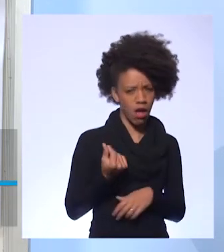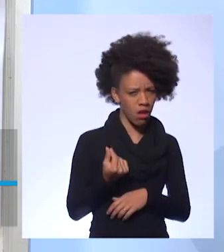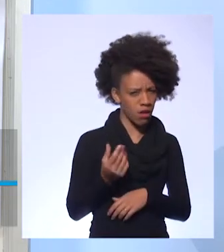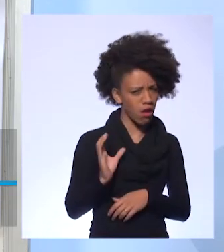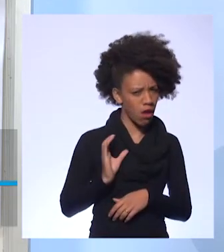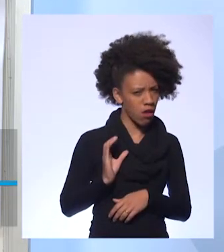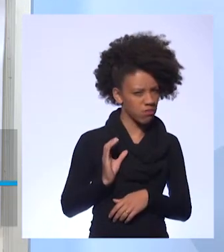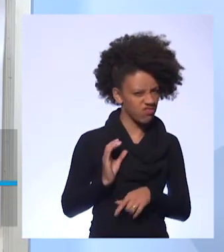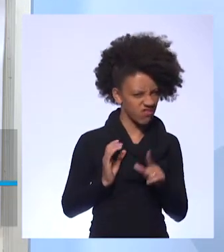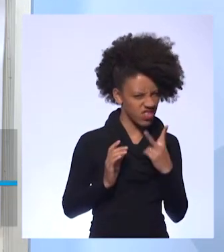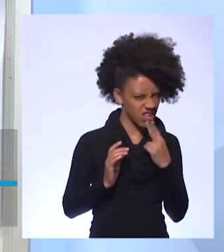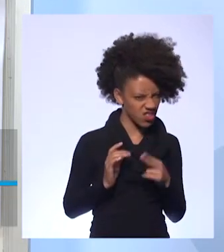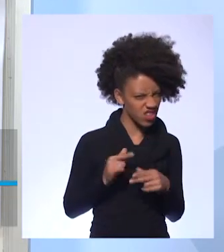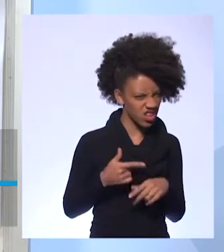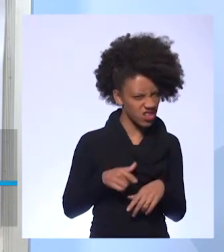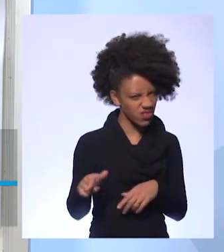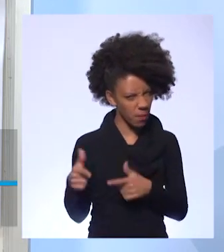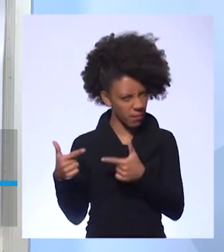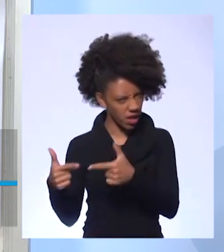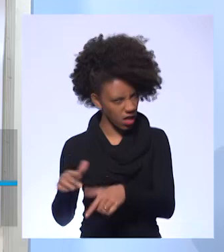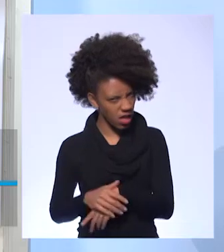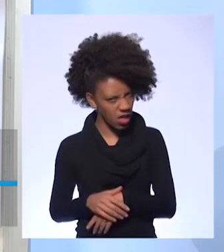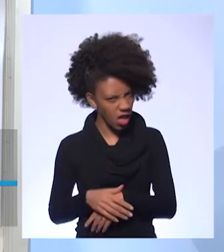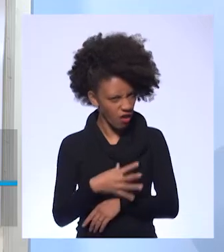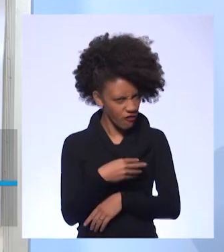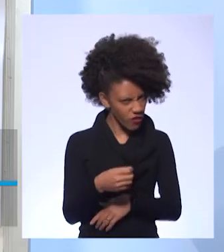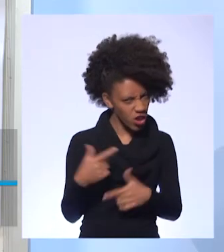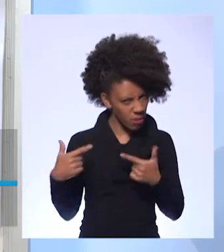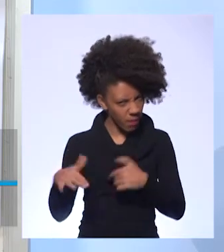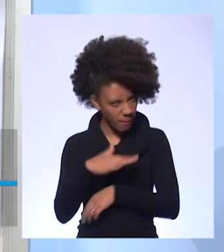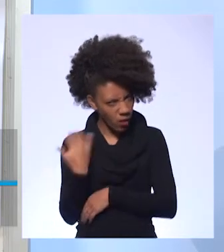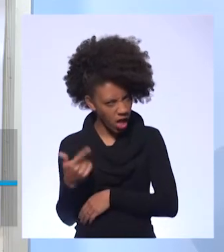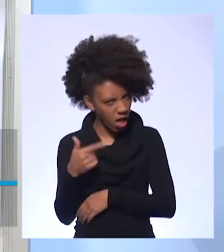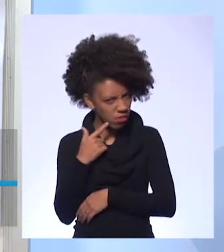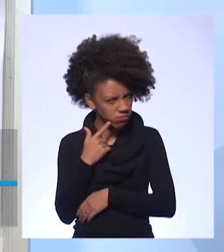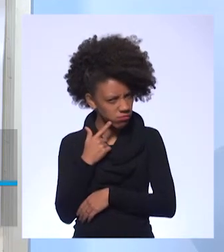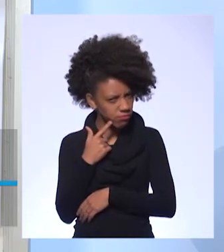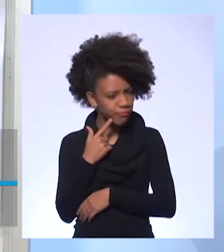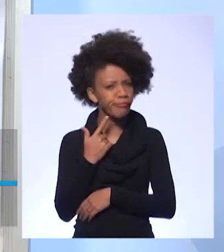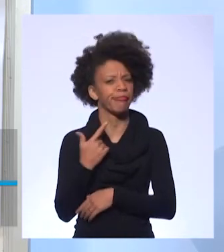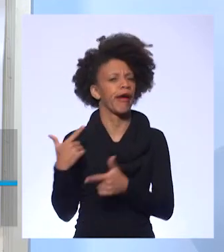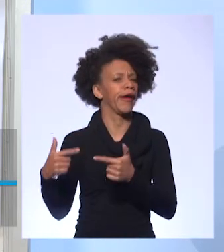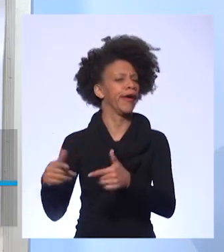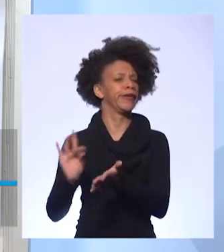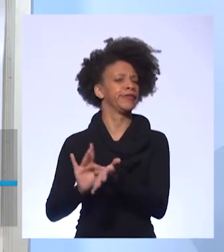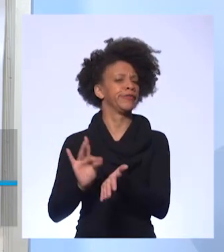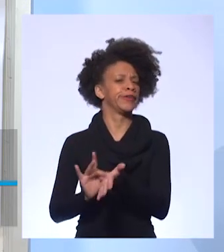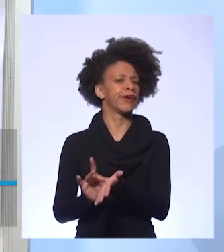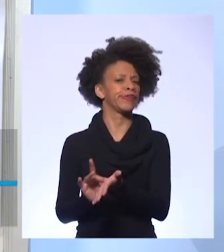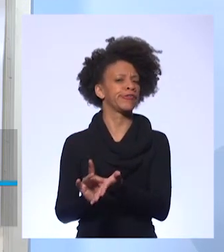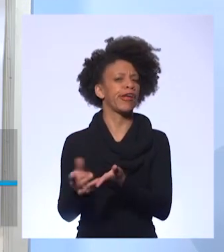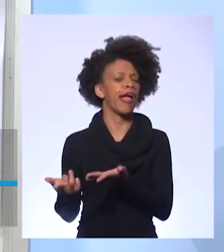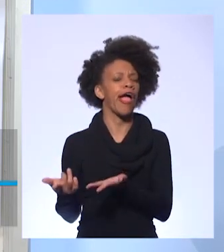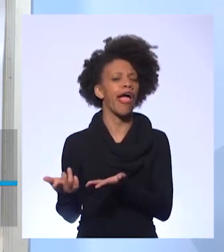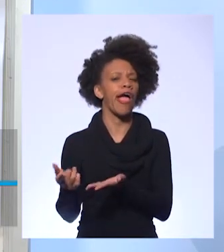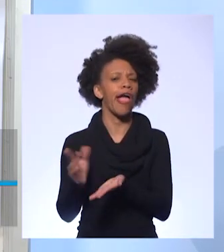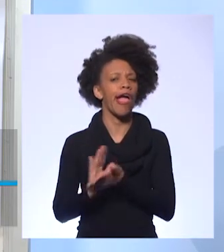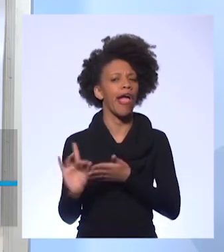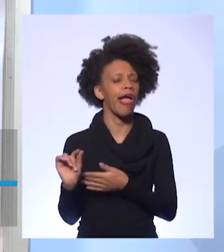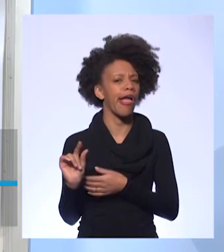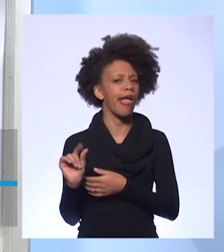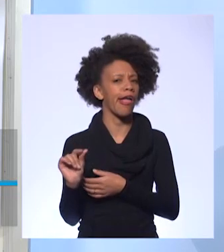eles vão para a guerra eles vão colocar aos seus filho é para ir para uma guerra mas guerra que na realidade era por questões muito